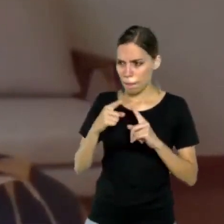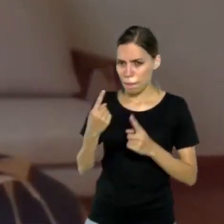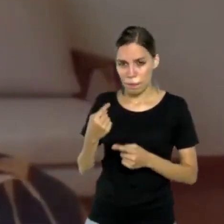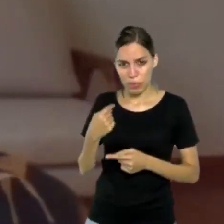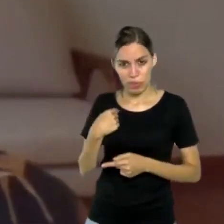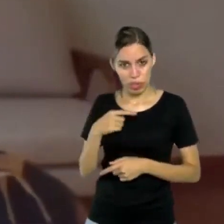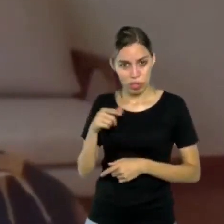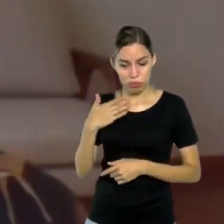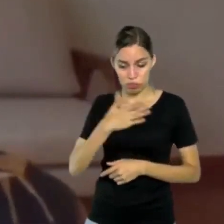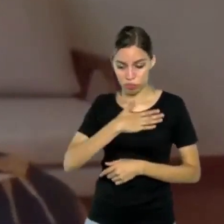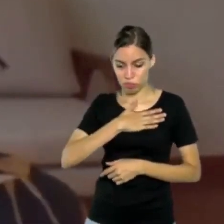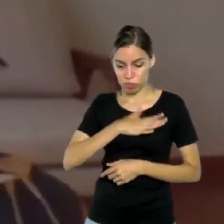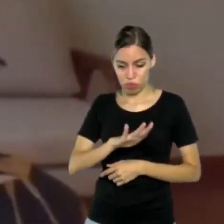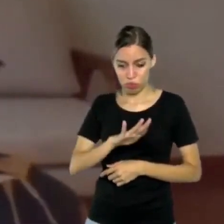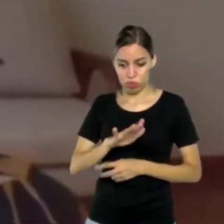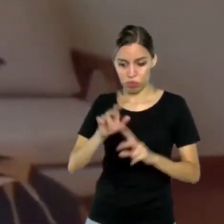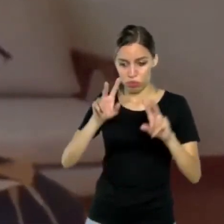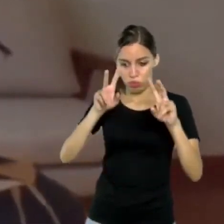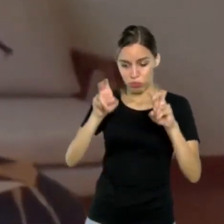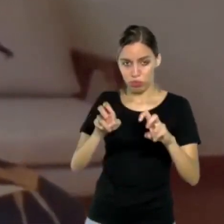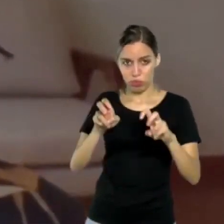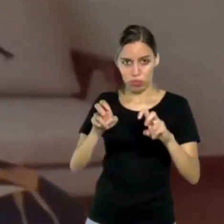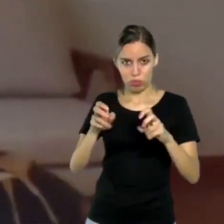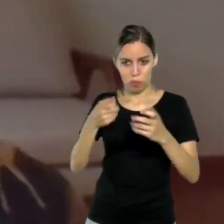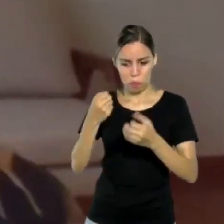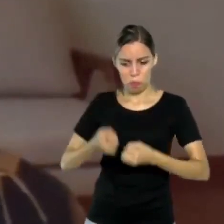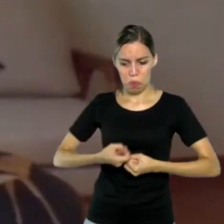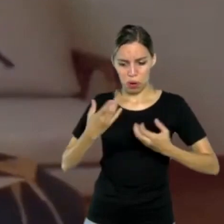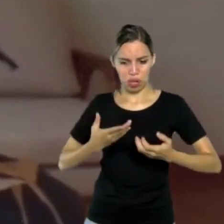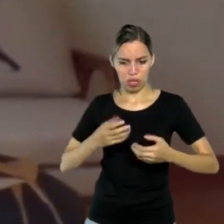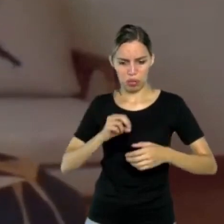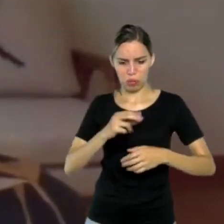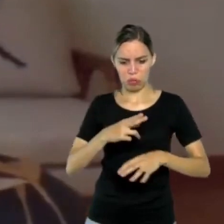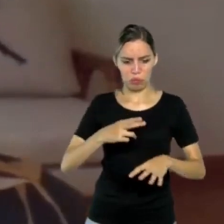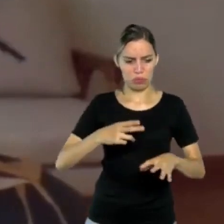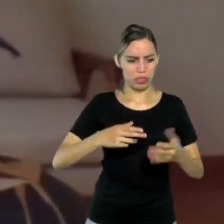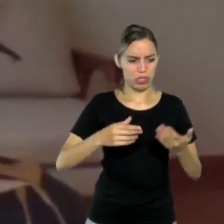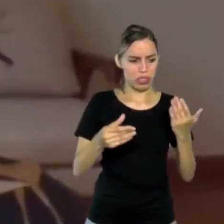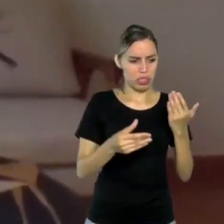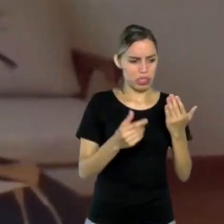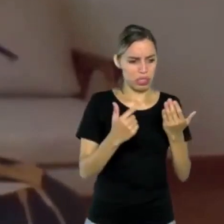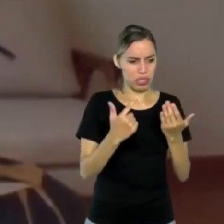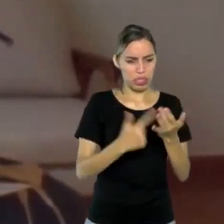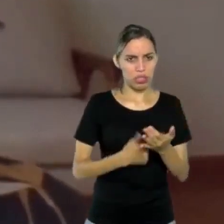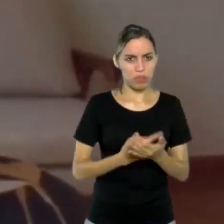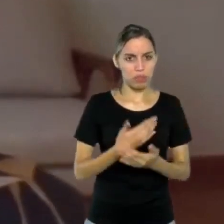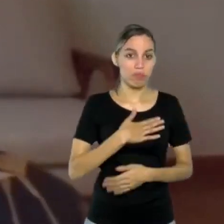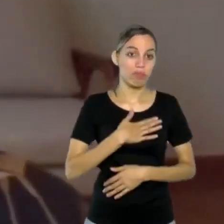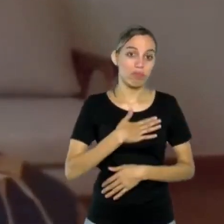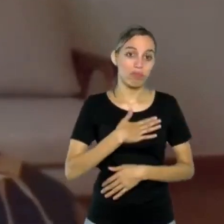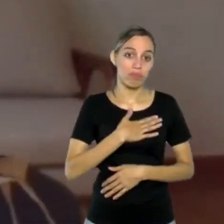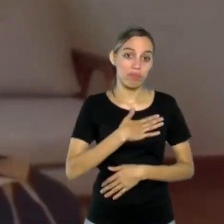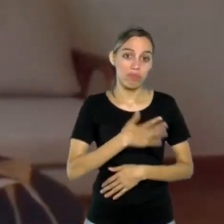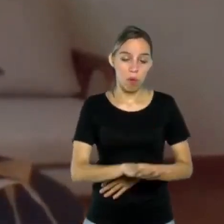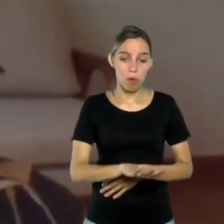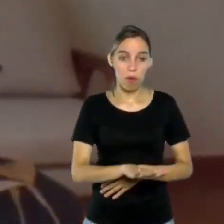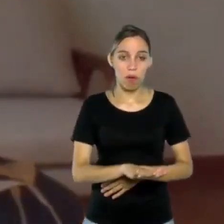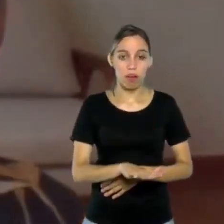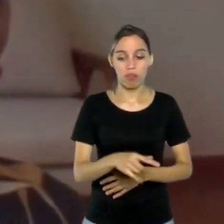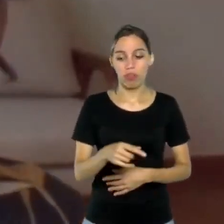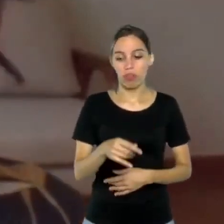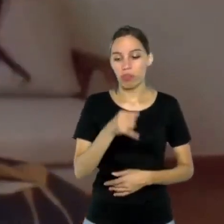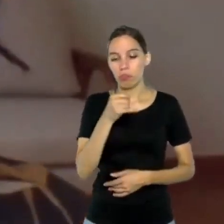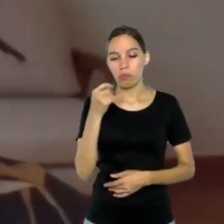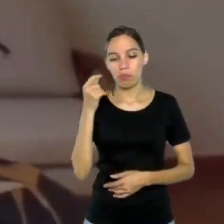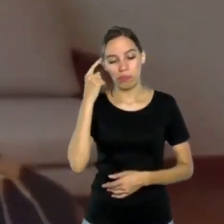eu não gosto muito de dar título, não, sabe? Nem para poema, nem para livro, eu sofro um pouco com isso. fico indecisa, não sei